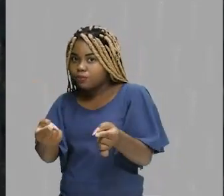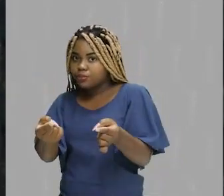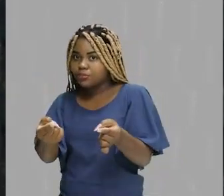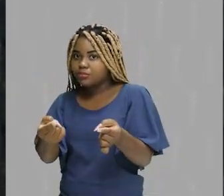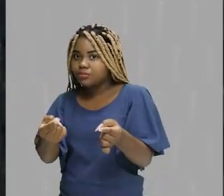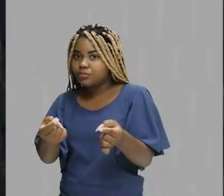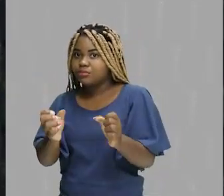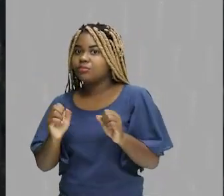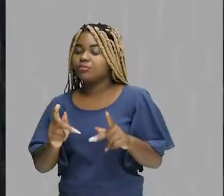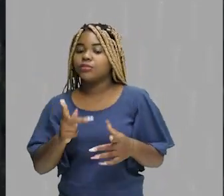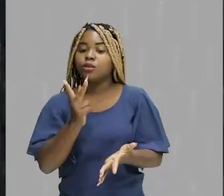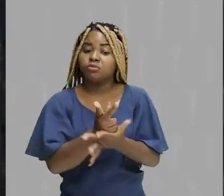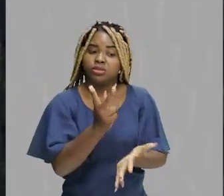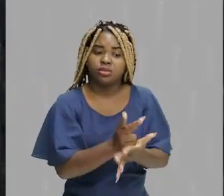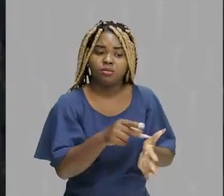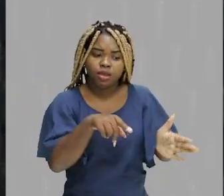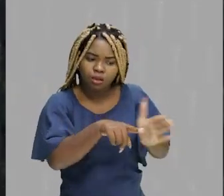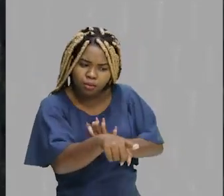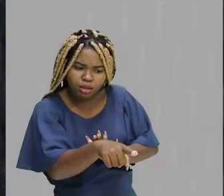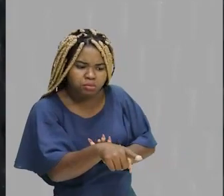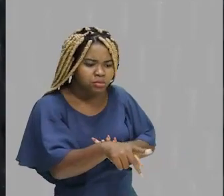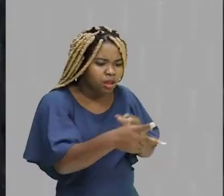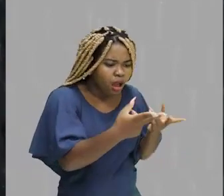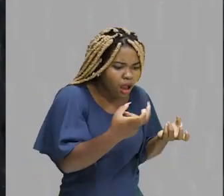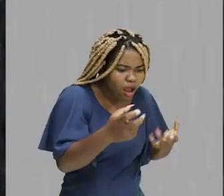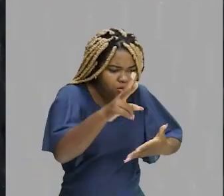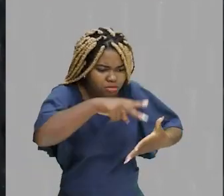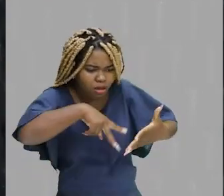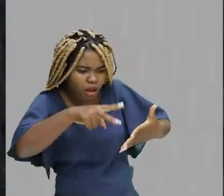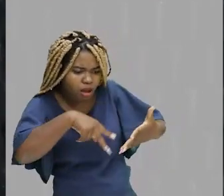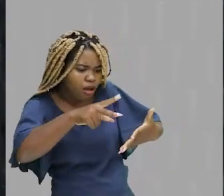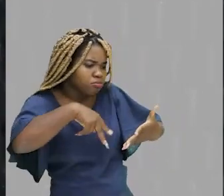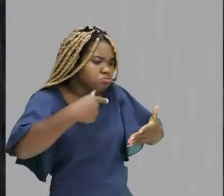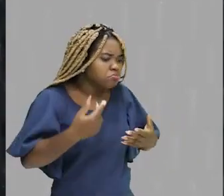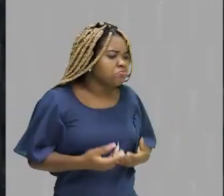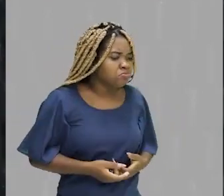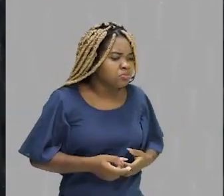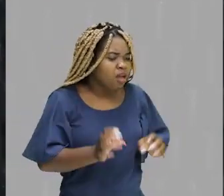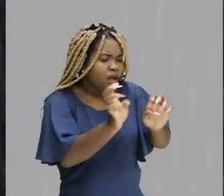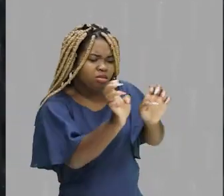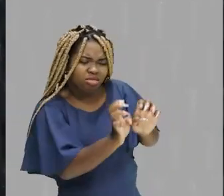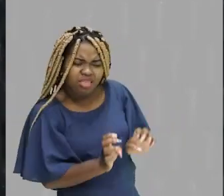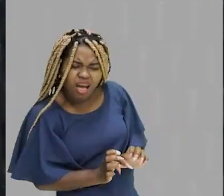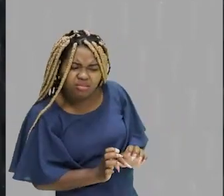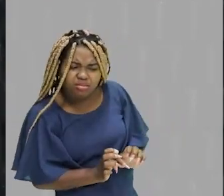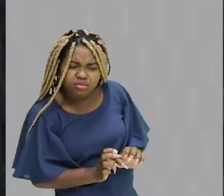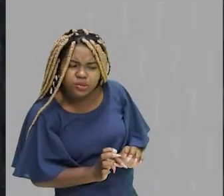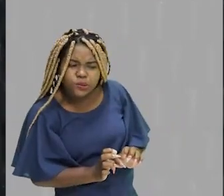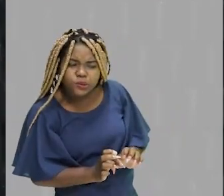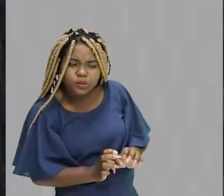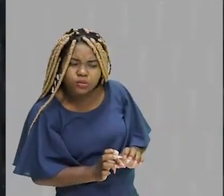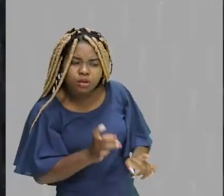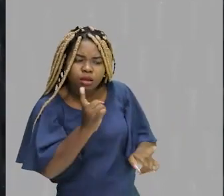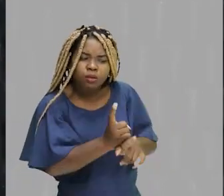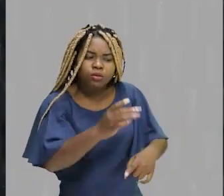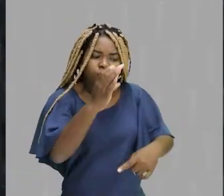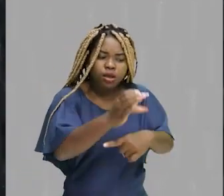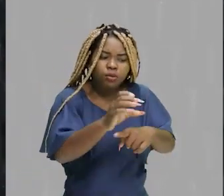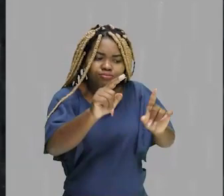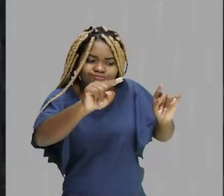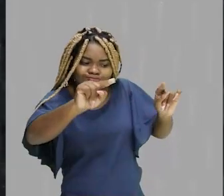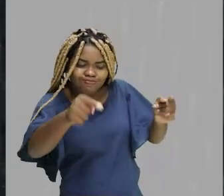que na sua questão, né, ou no seu livro, na sua questão, na estrutura orgânica aparecer um carbono com um